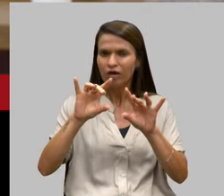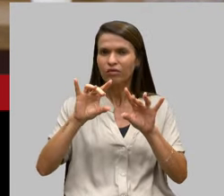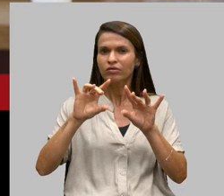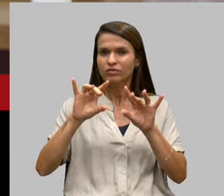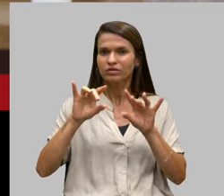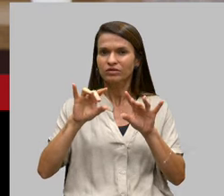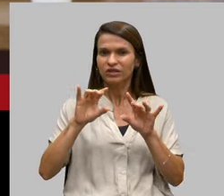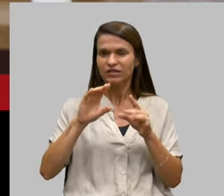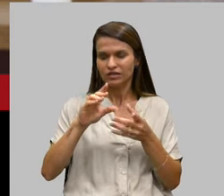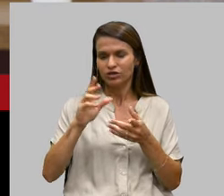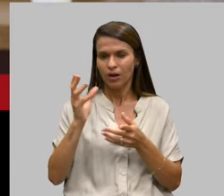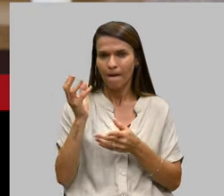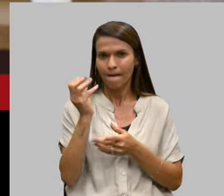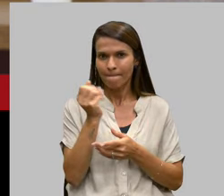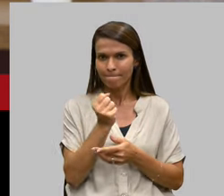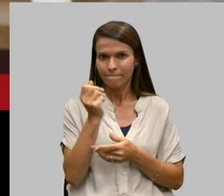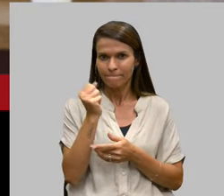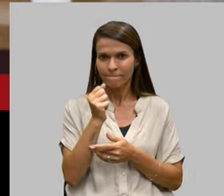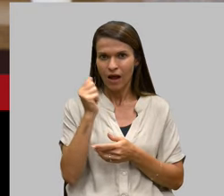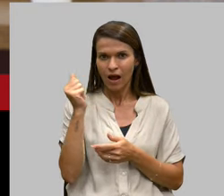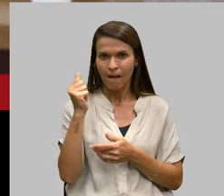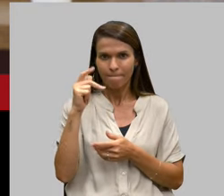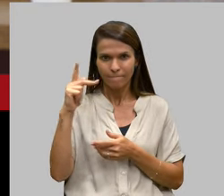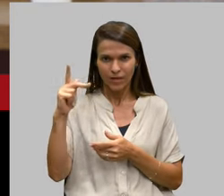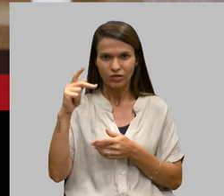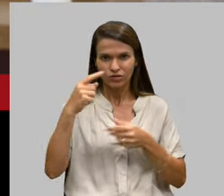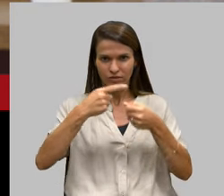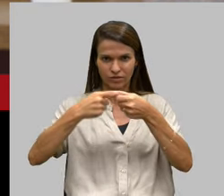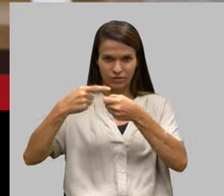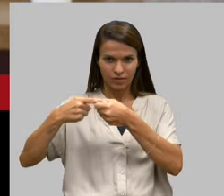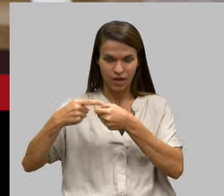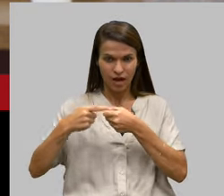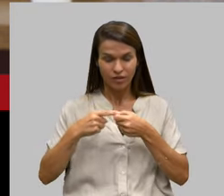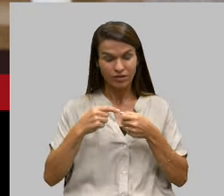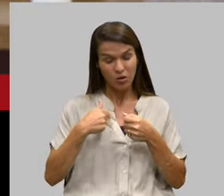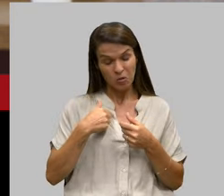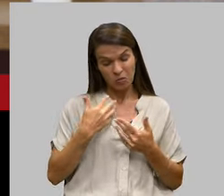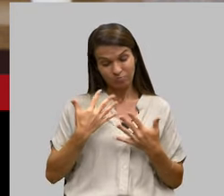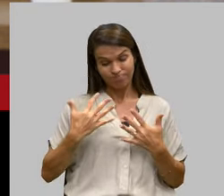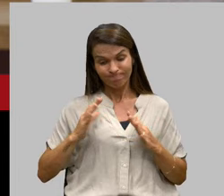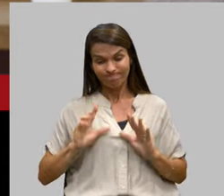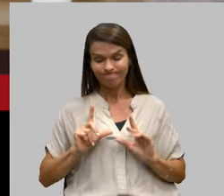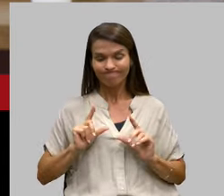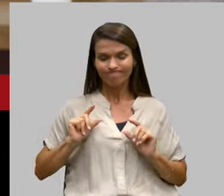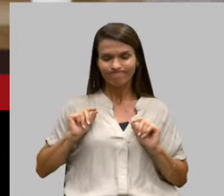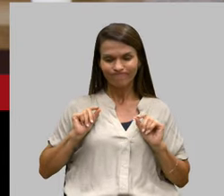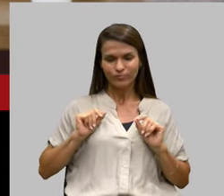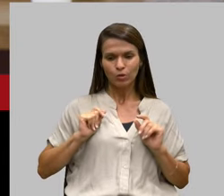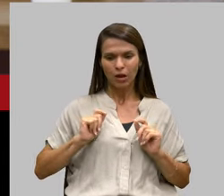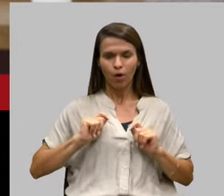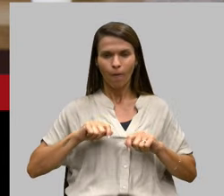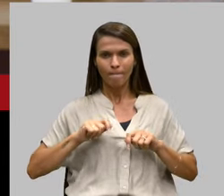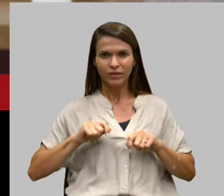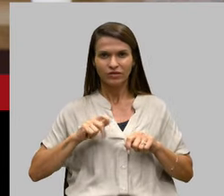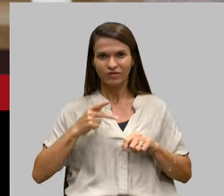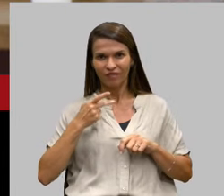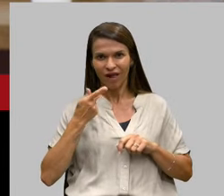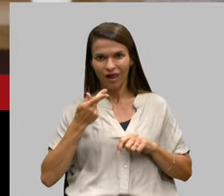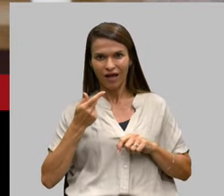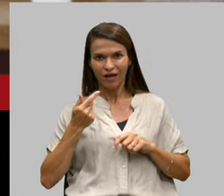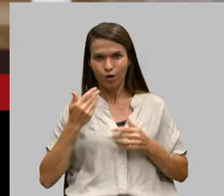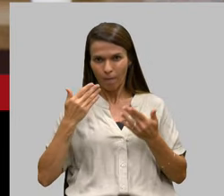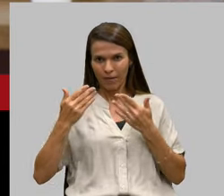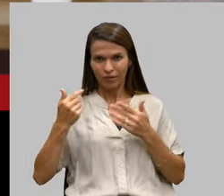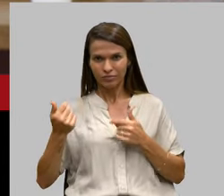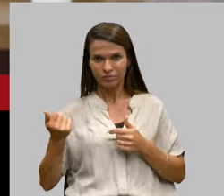benefícios né previdenciários do município assim aí eu eu prefiro eu acho que eles T mais competência para falar do que eu assim em relação a